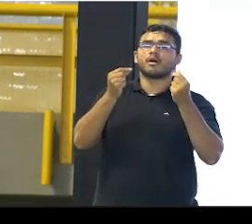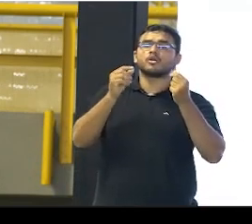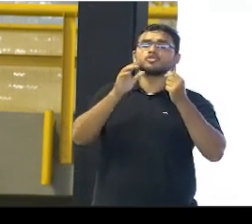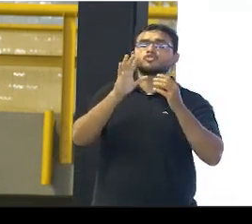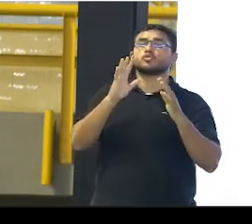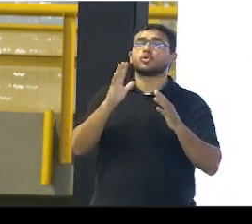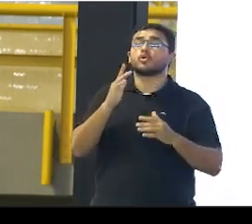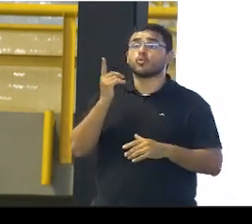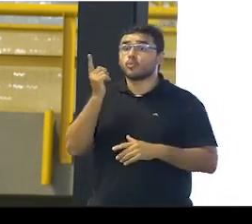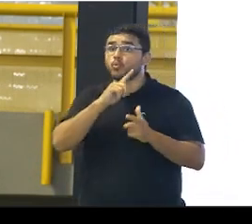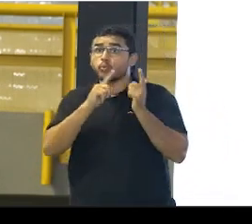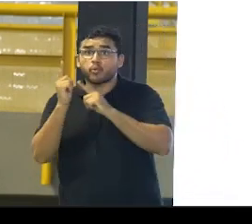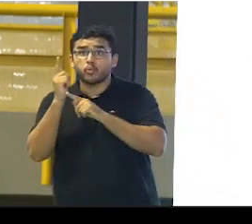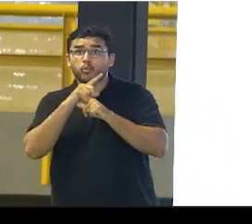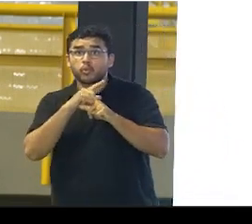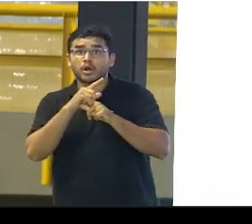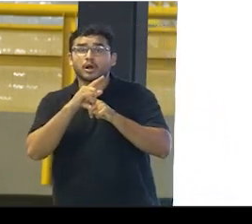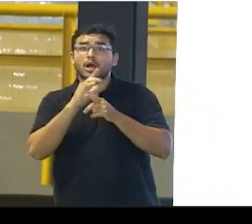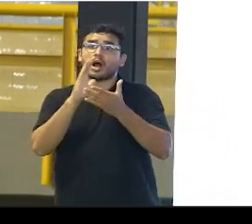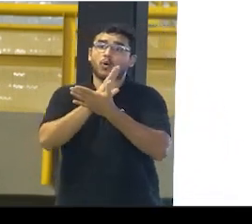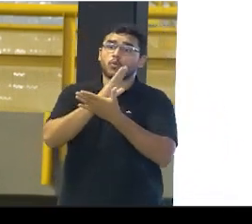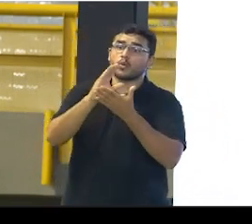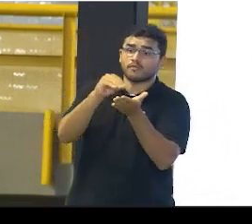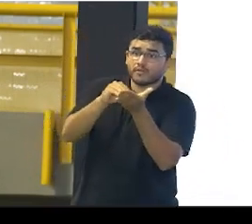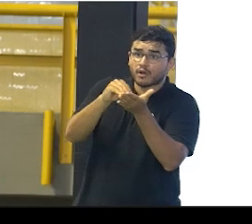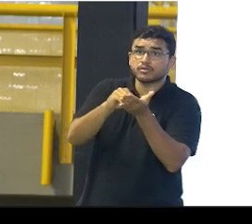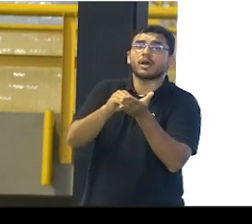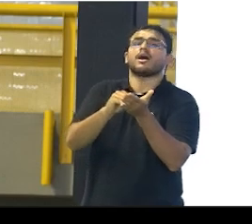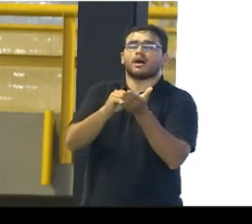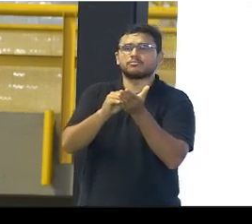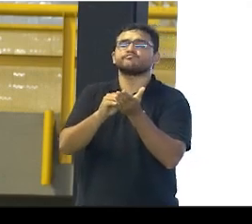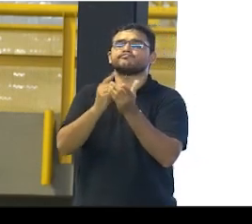centímetros por 600 centímetros.